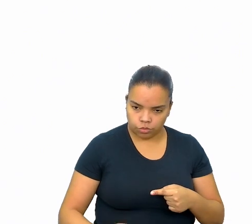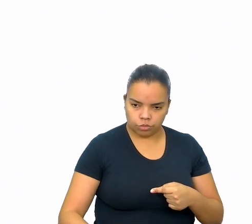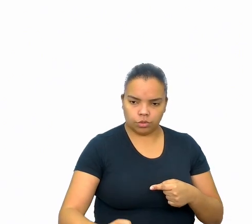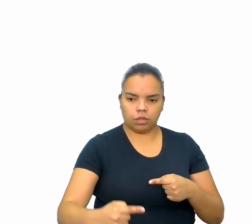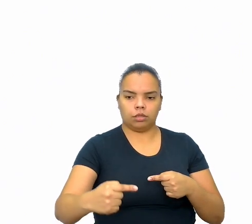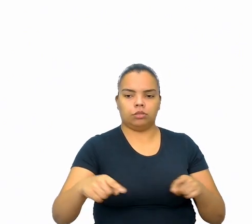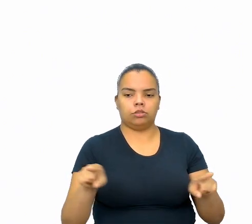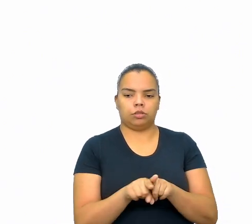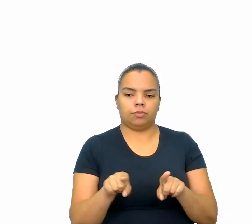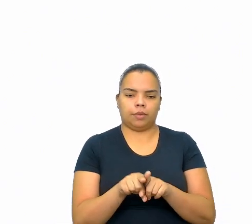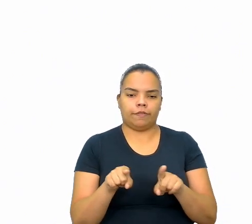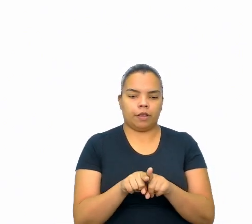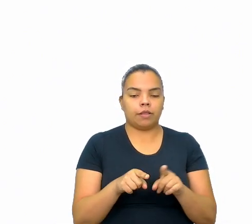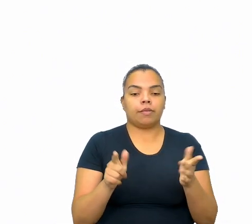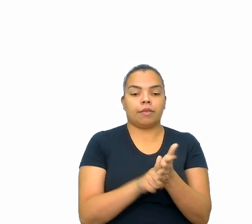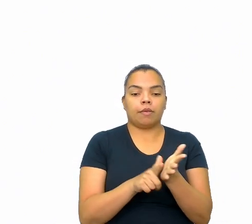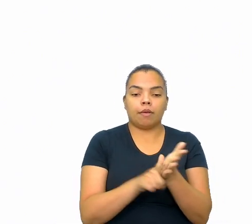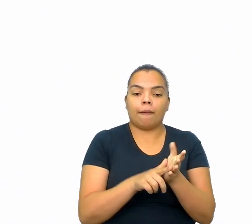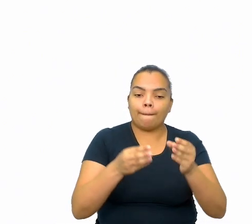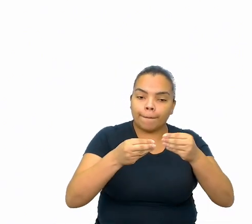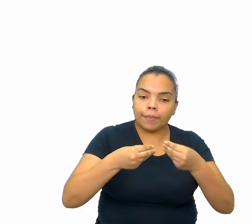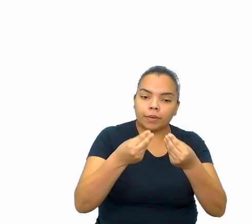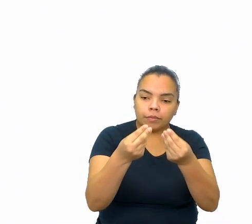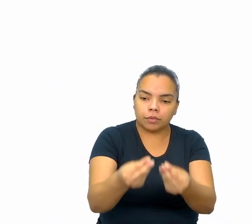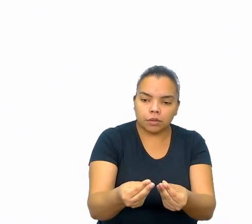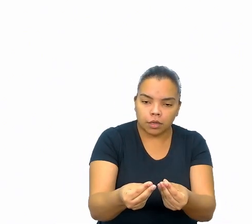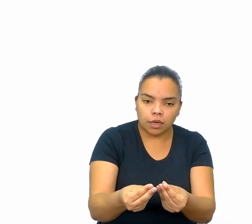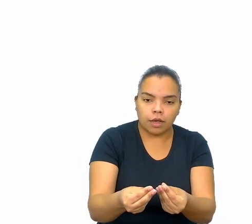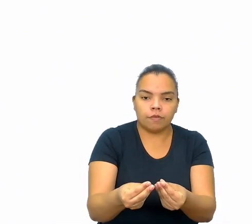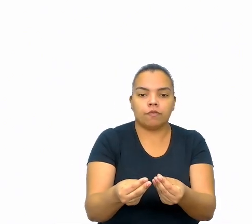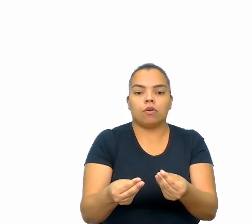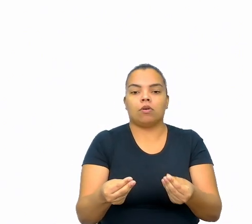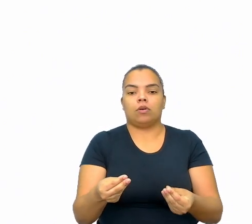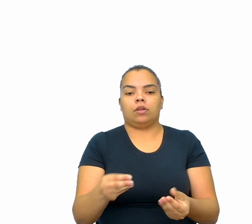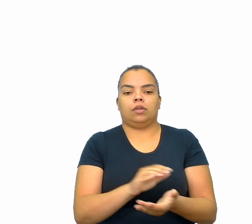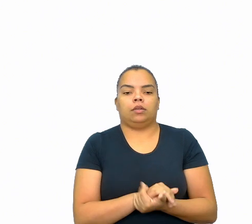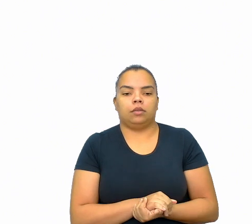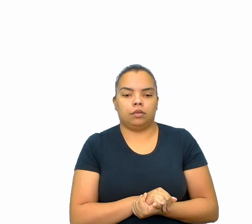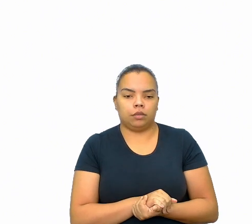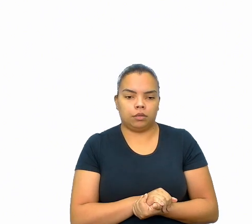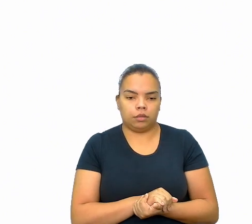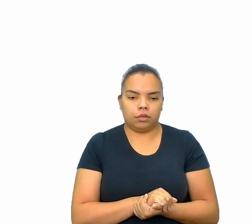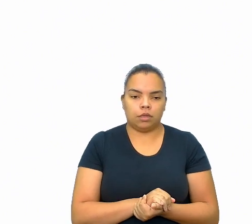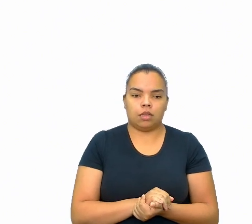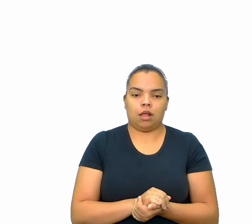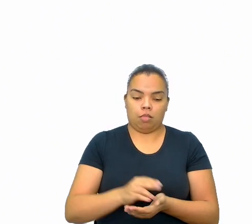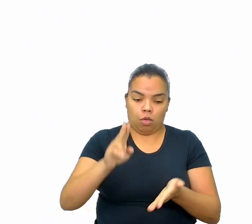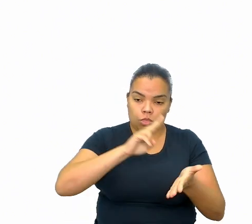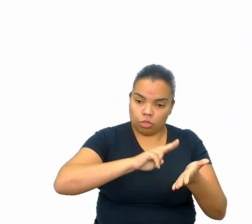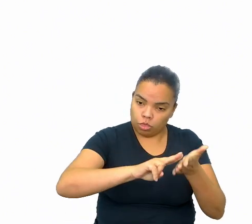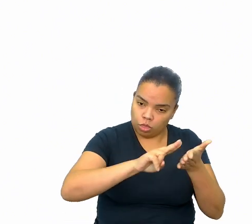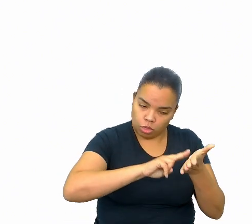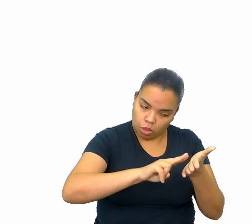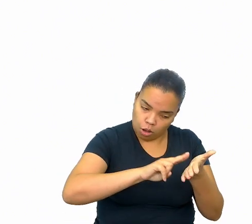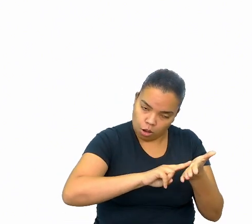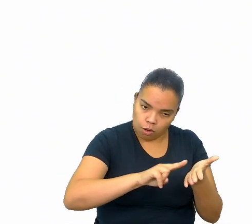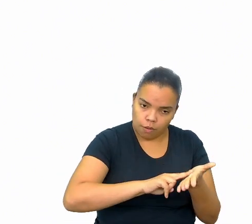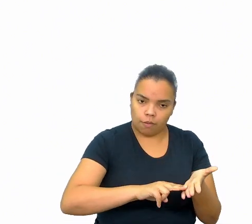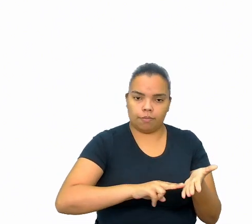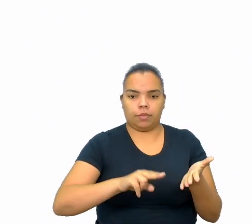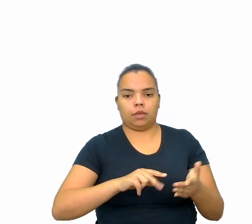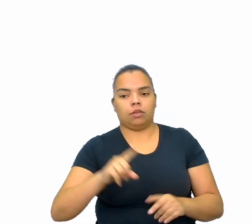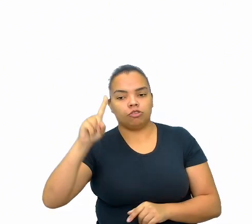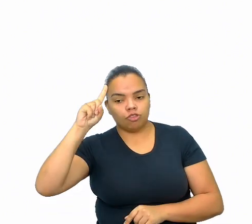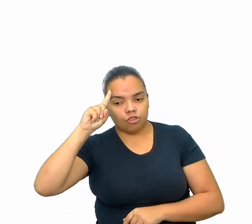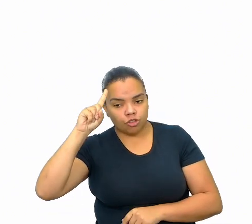a folha, vai solicitar que as crianças escrevam ali, né, o nome delas, a gente orienta